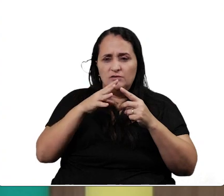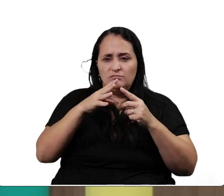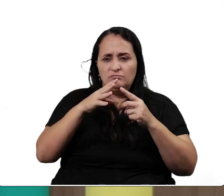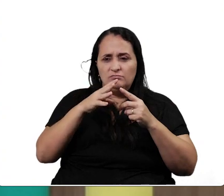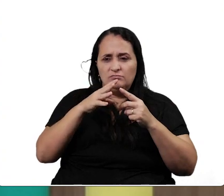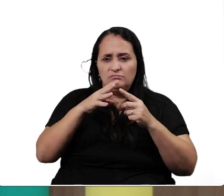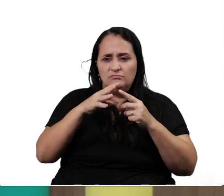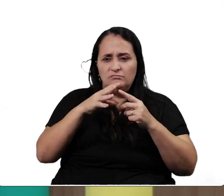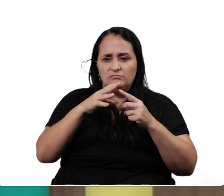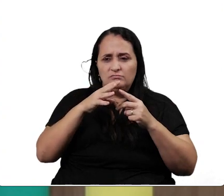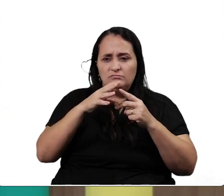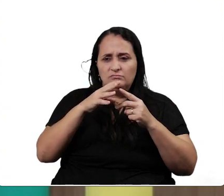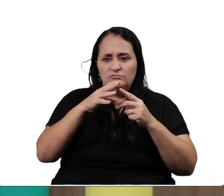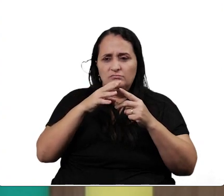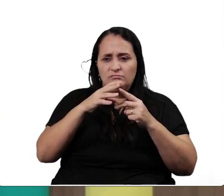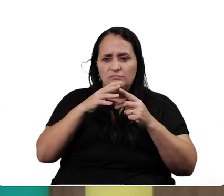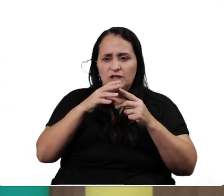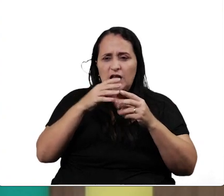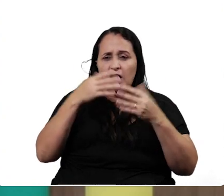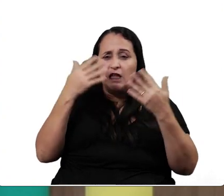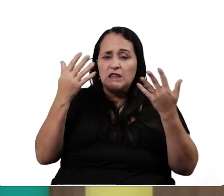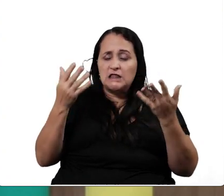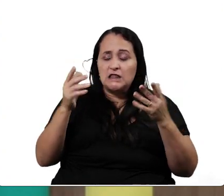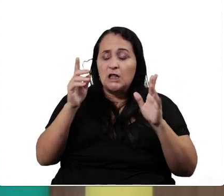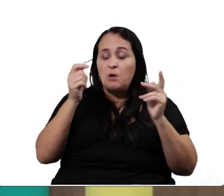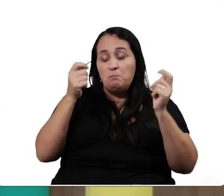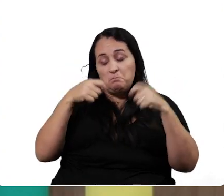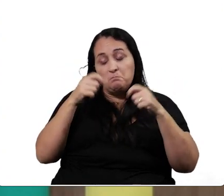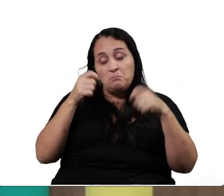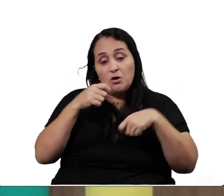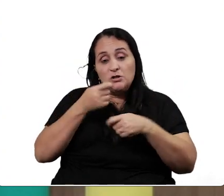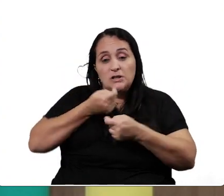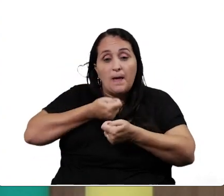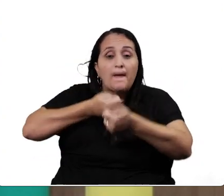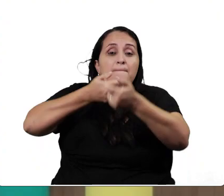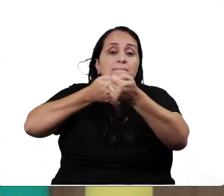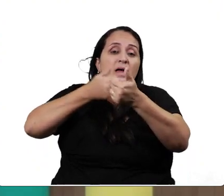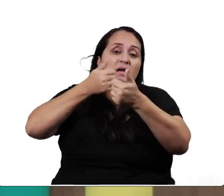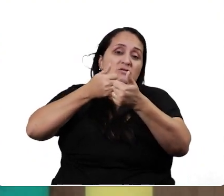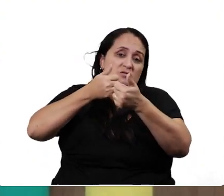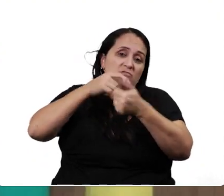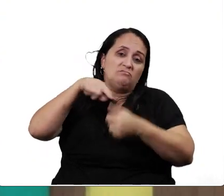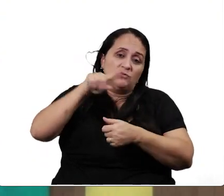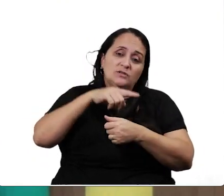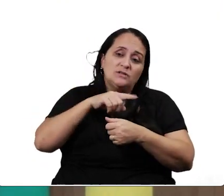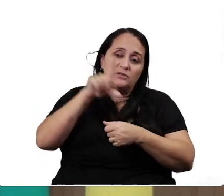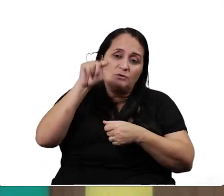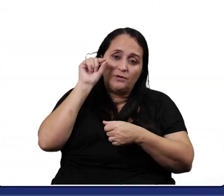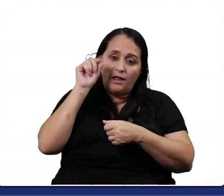a questão está pedindo. Então, também não deixa de ser uma pegadinha, tá? Mas vamos adiantar.